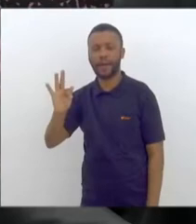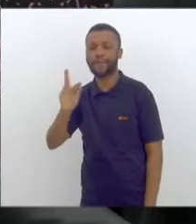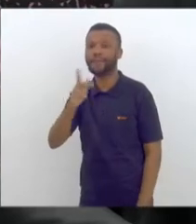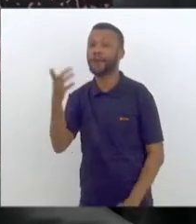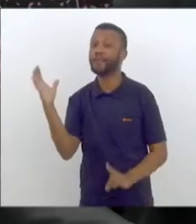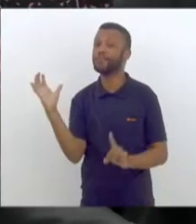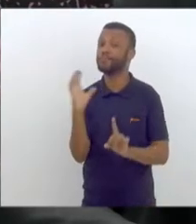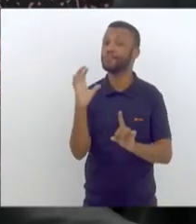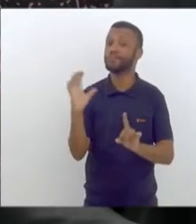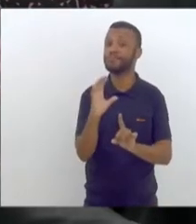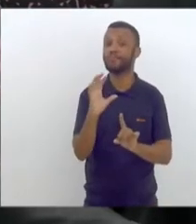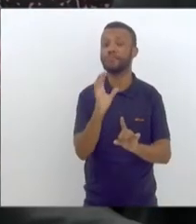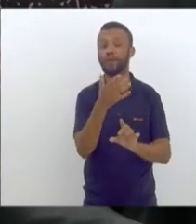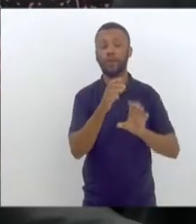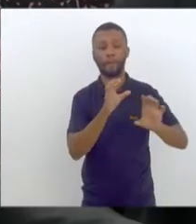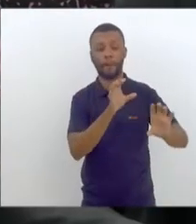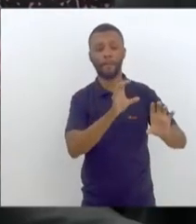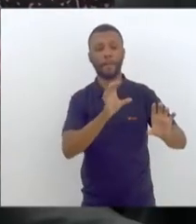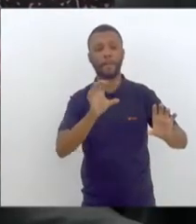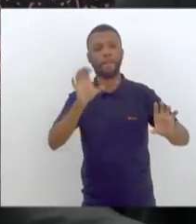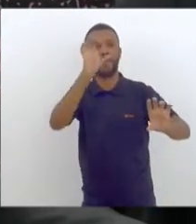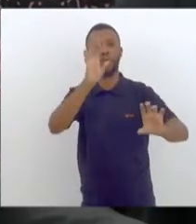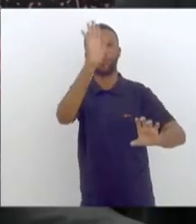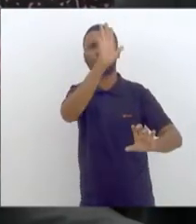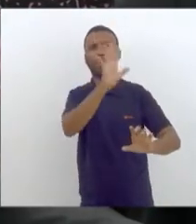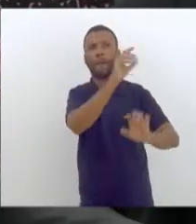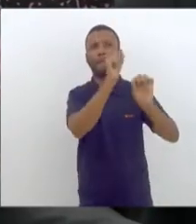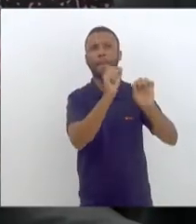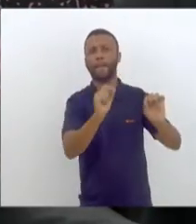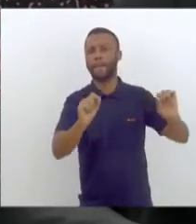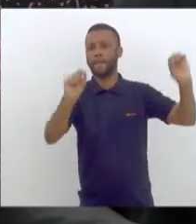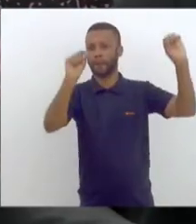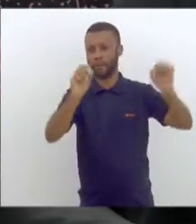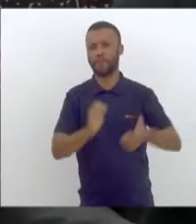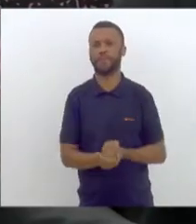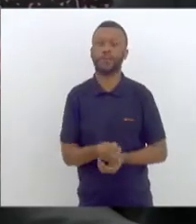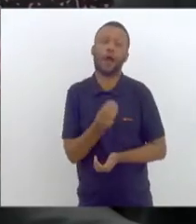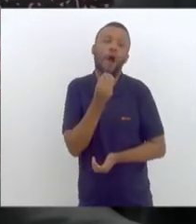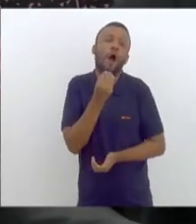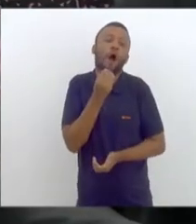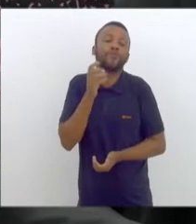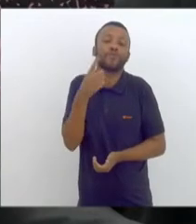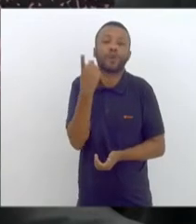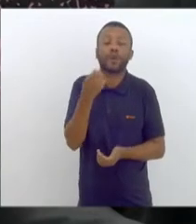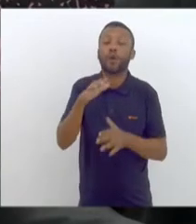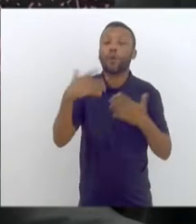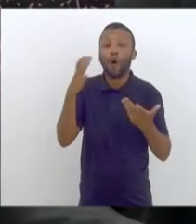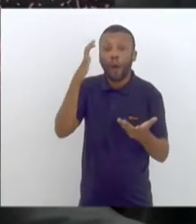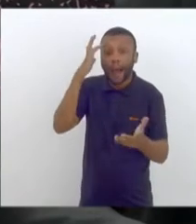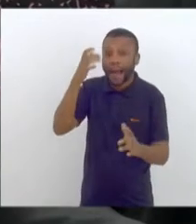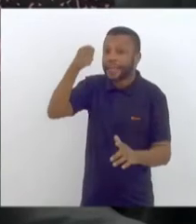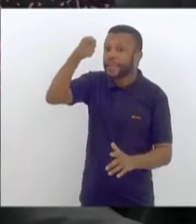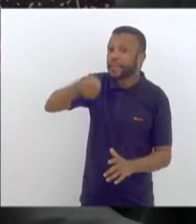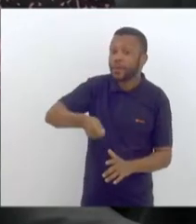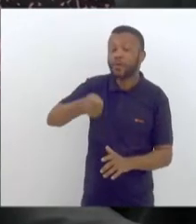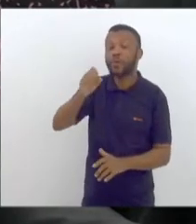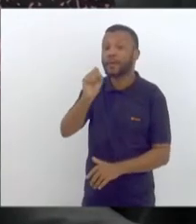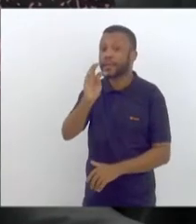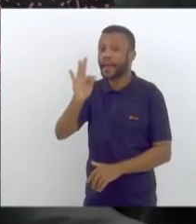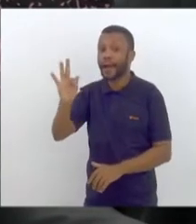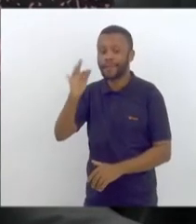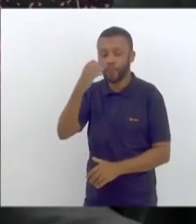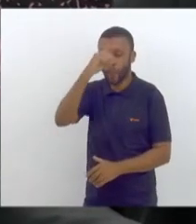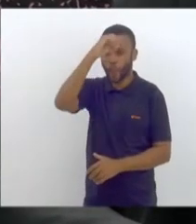então provavelmente enfim obviamente não sabe qual é a decisão do supremo mas